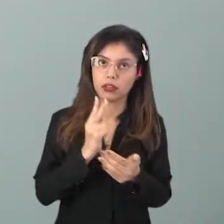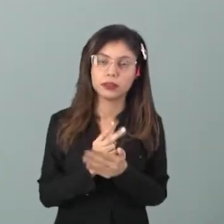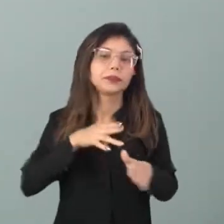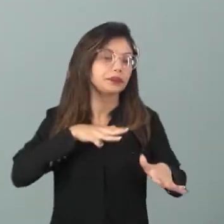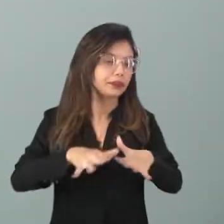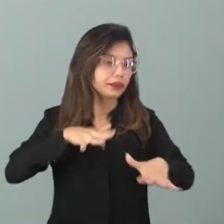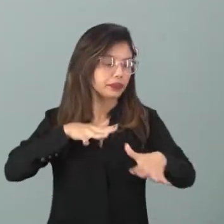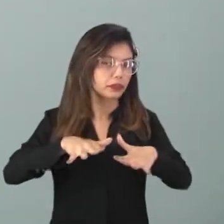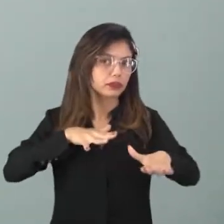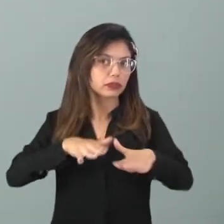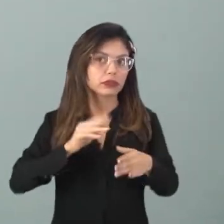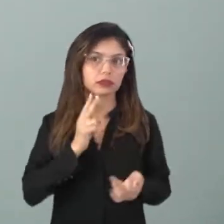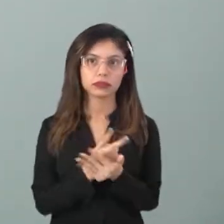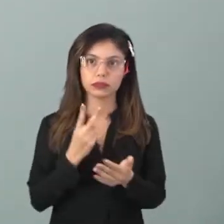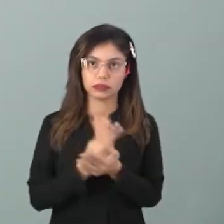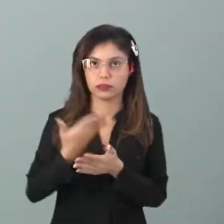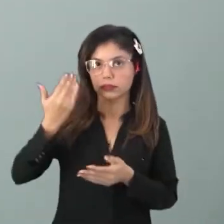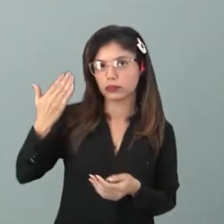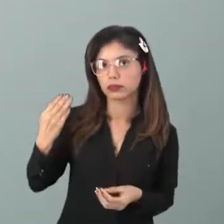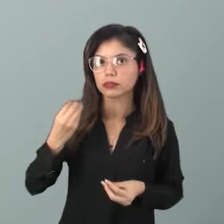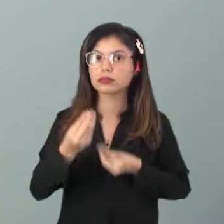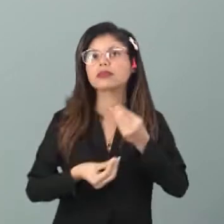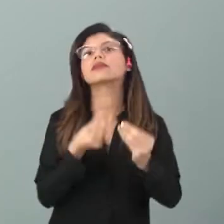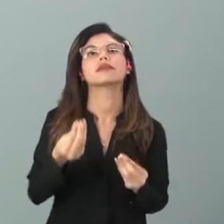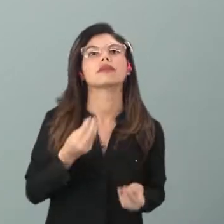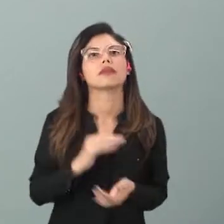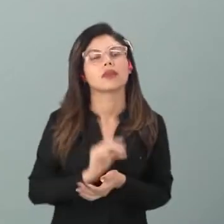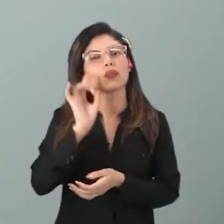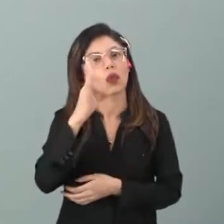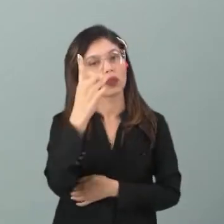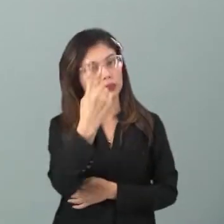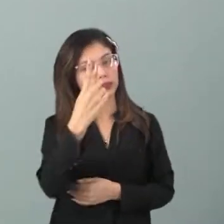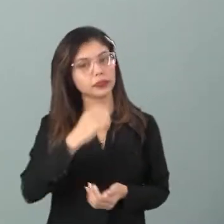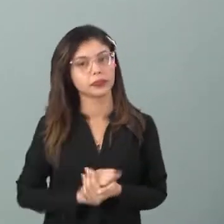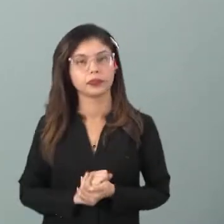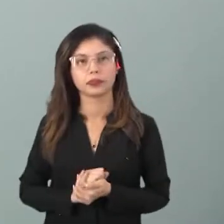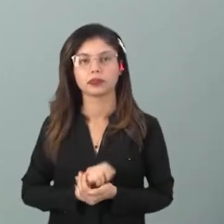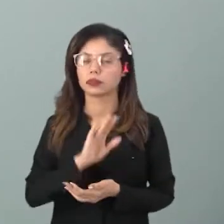constante movimento. Lembra que antes é como se a gente tivesse um continente só,